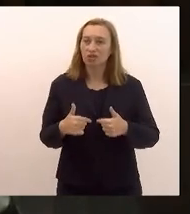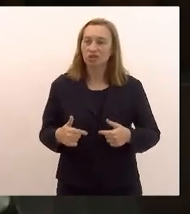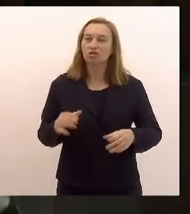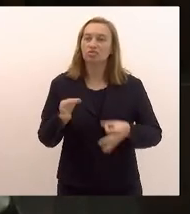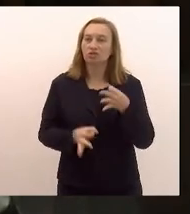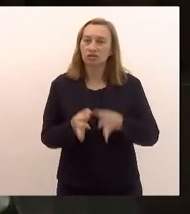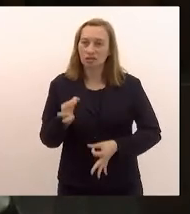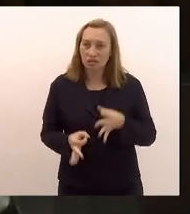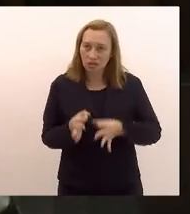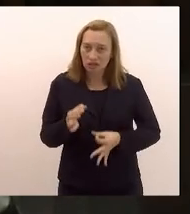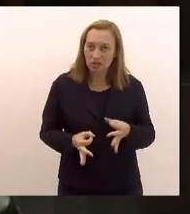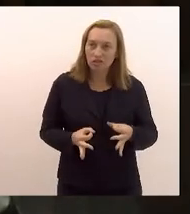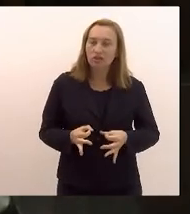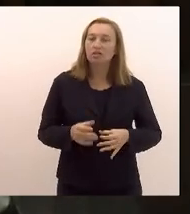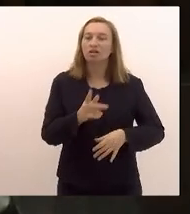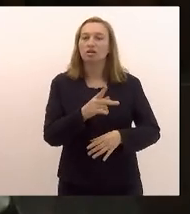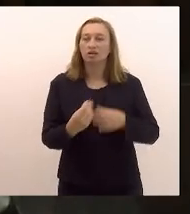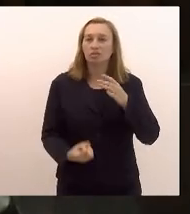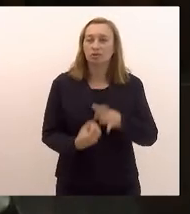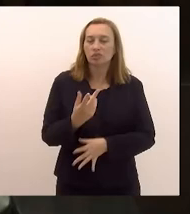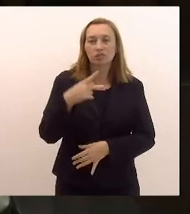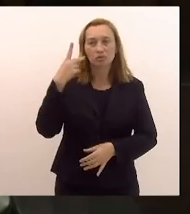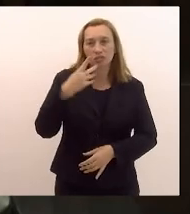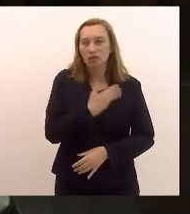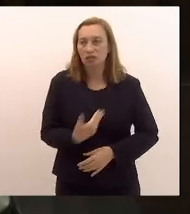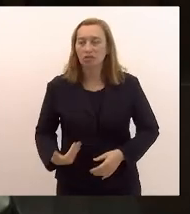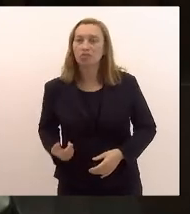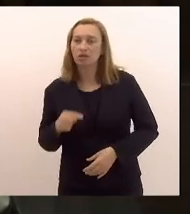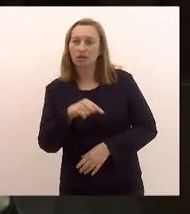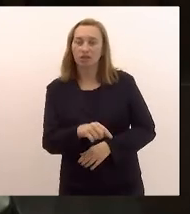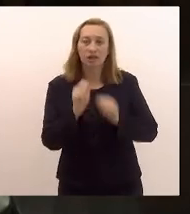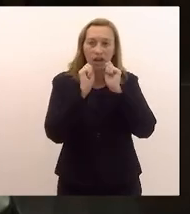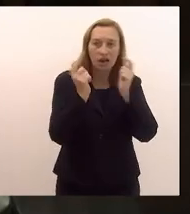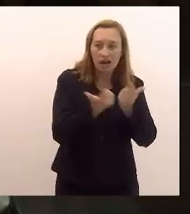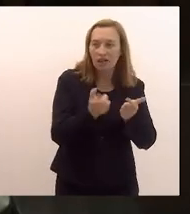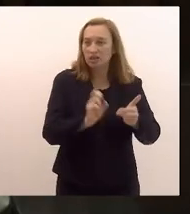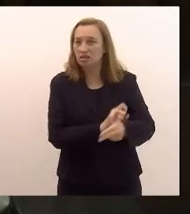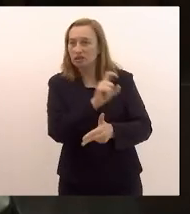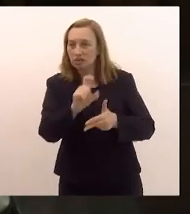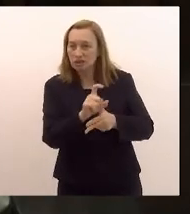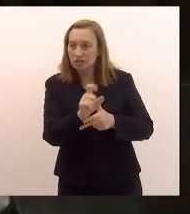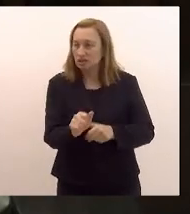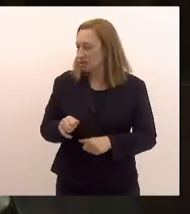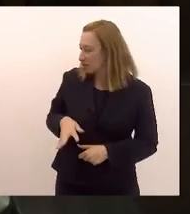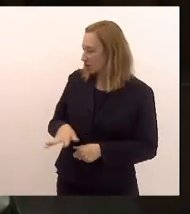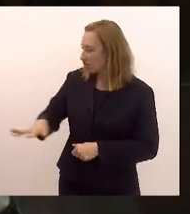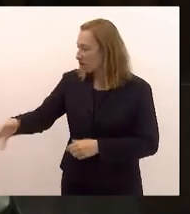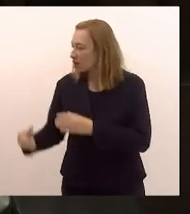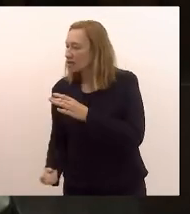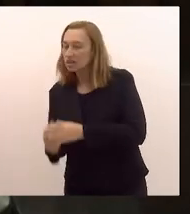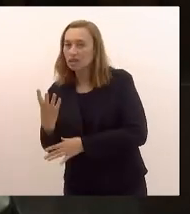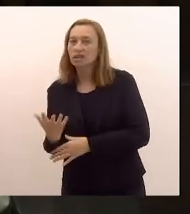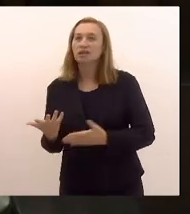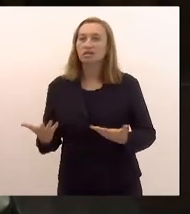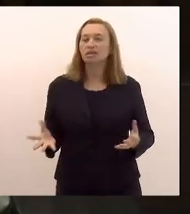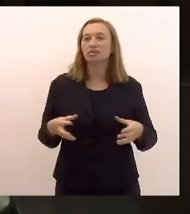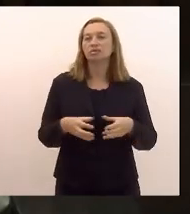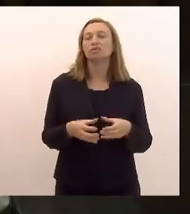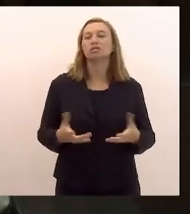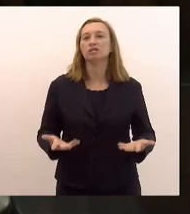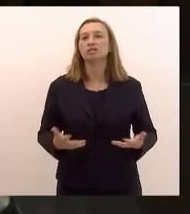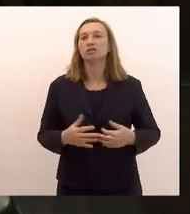a presença em construção de política pública aqui na alerj no executivo a presença nas comunidades construindo litígios coletivos